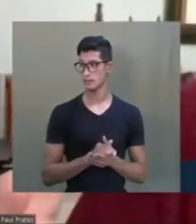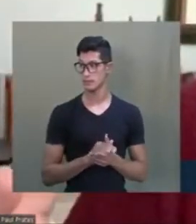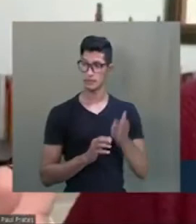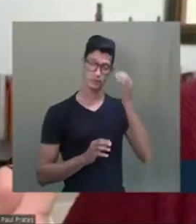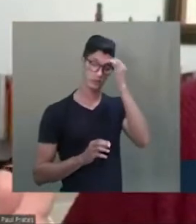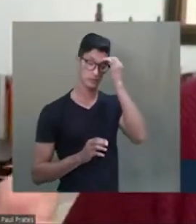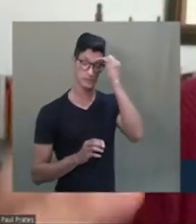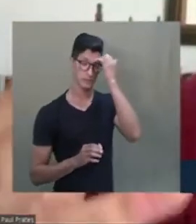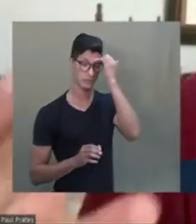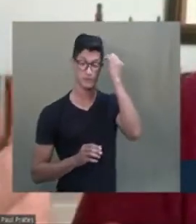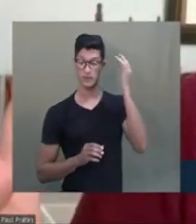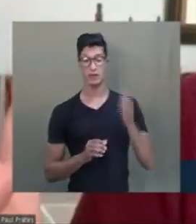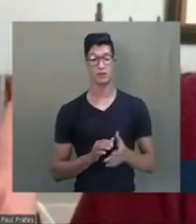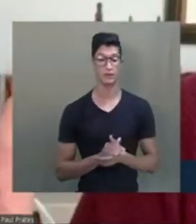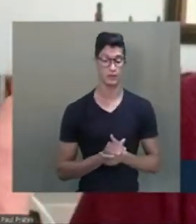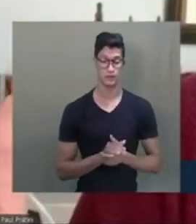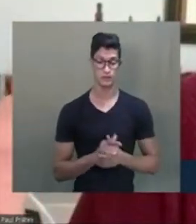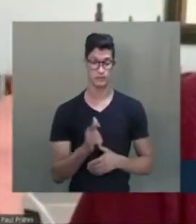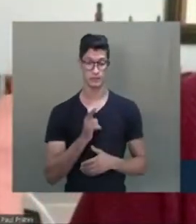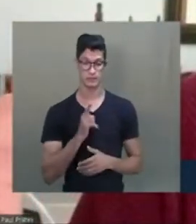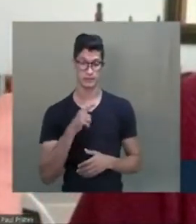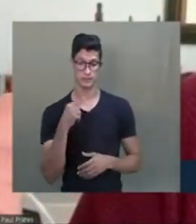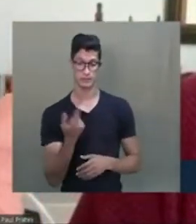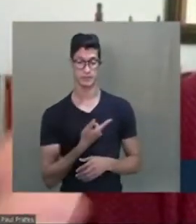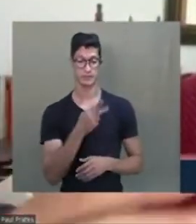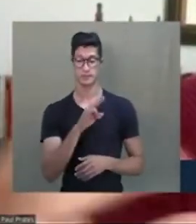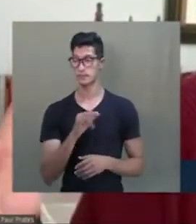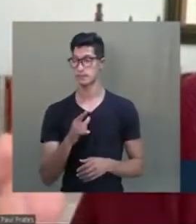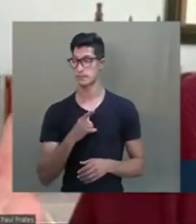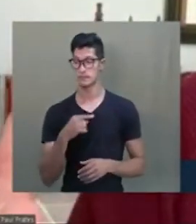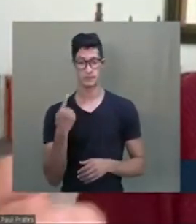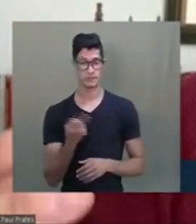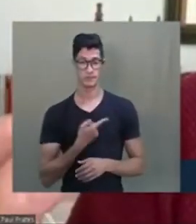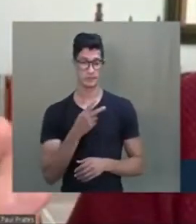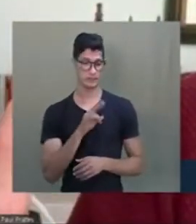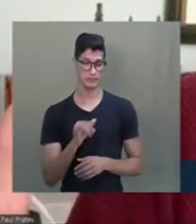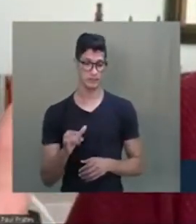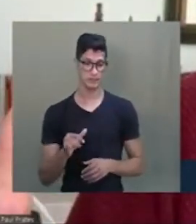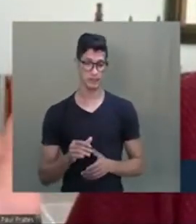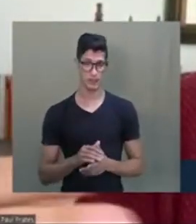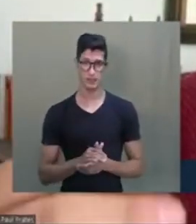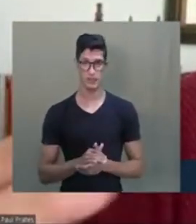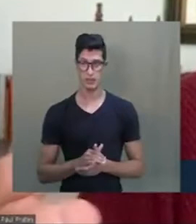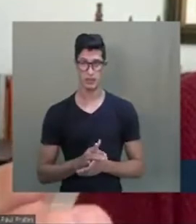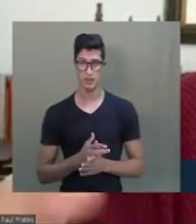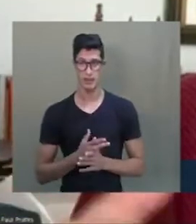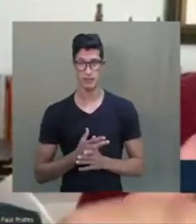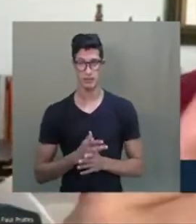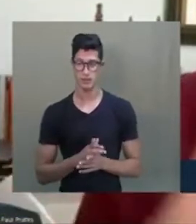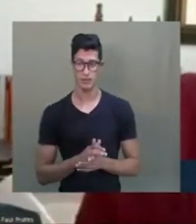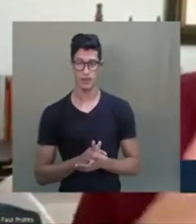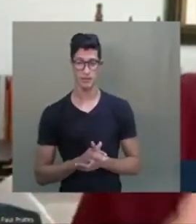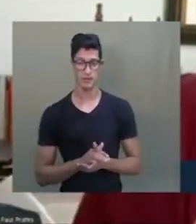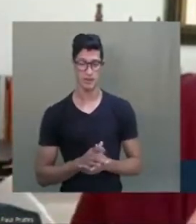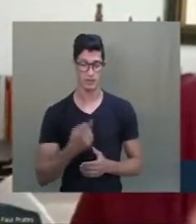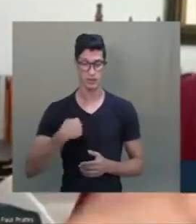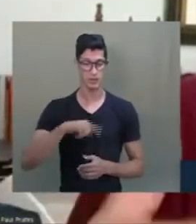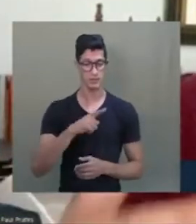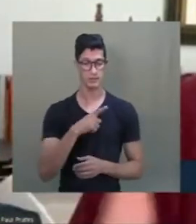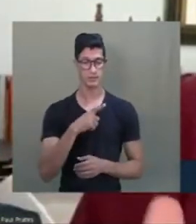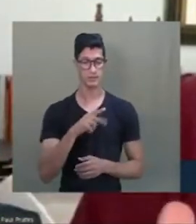pseudo-argumentos. Nós não podemos fazer isso aqui nessa casa. Da mesma forma que nós não podemos também apressar